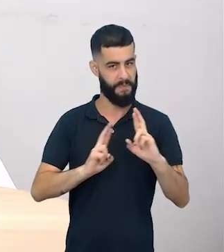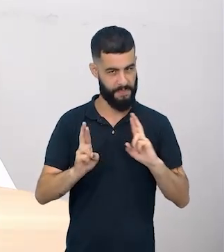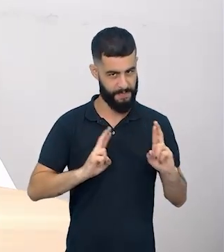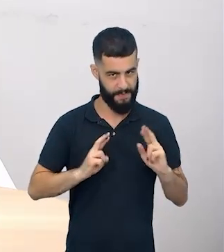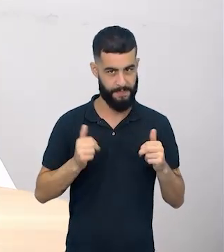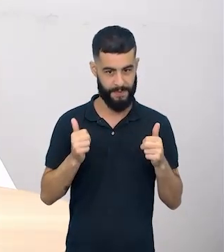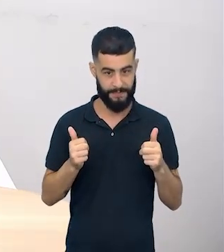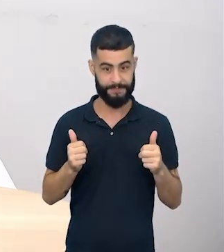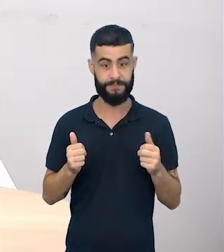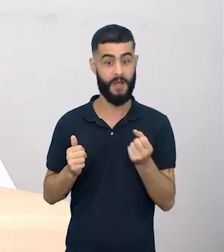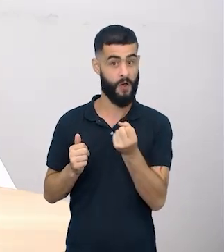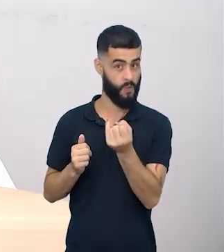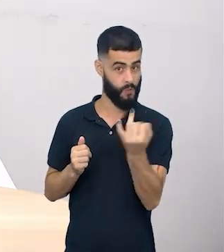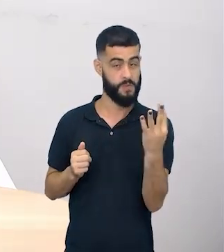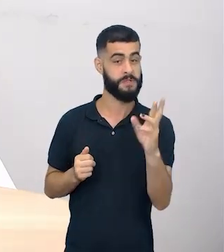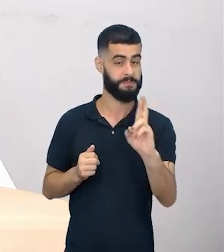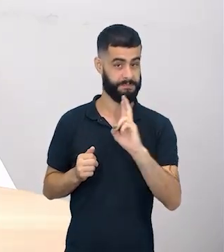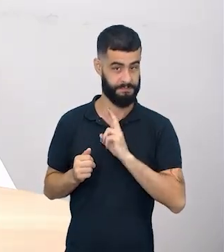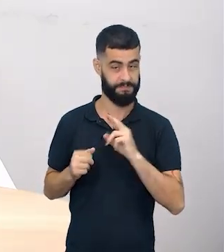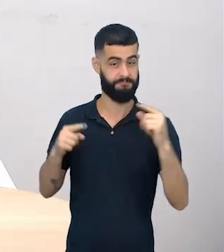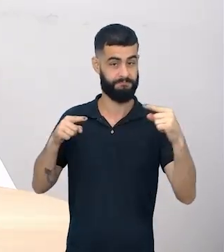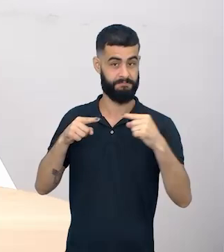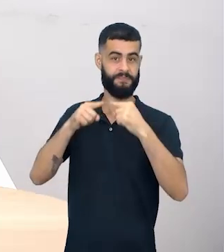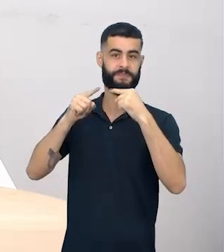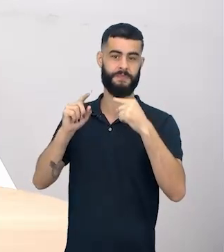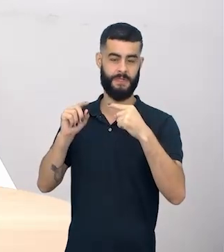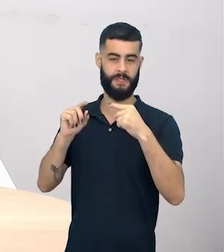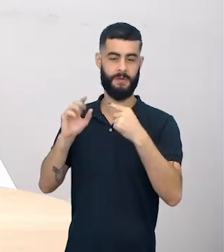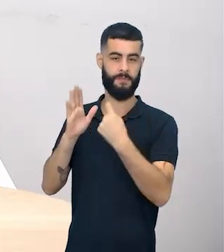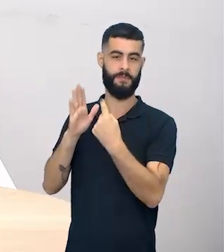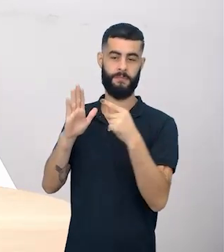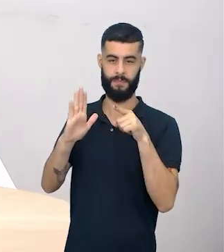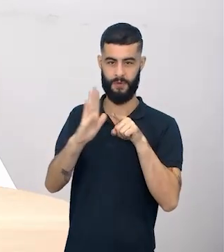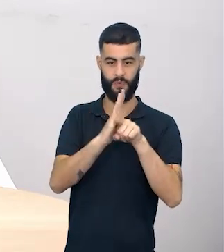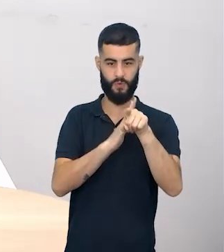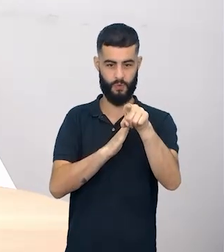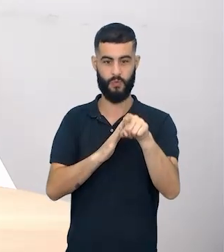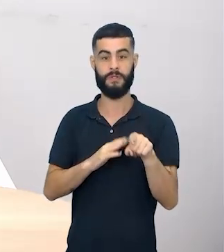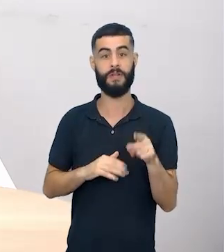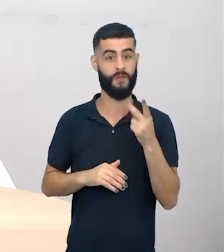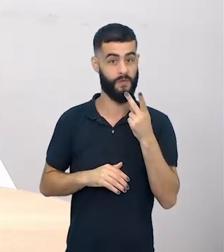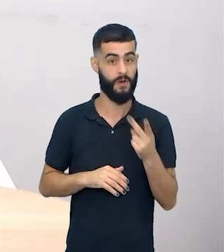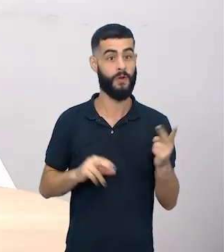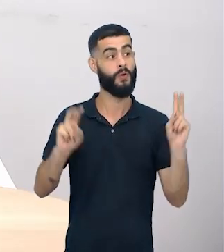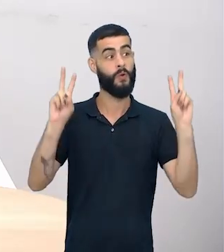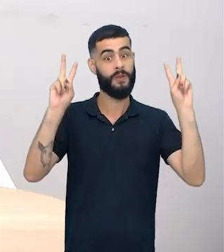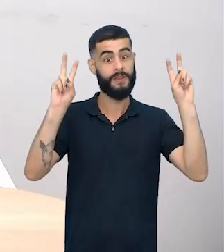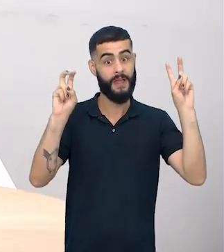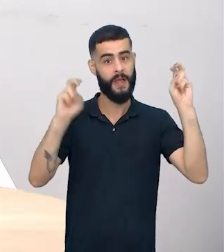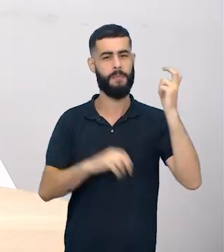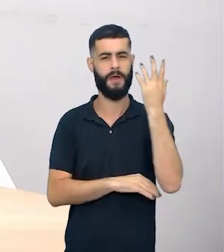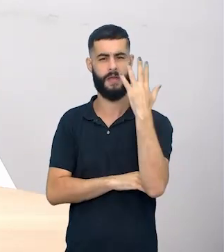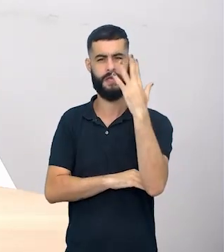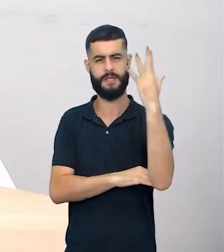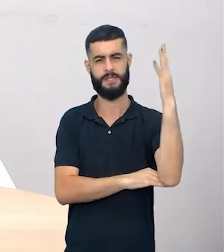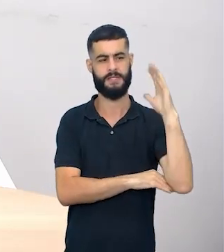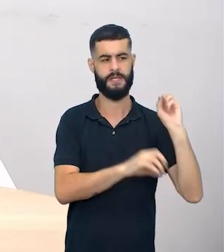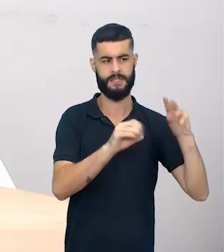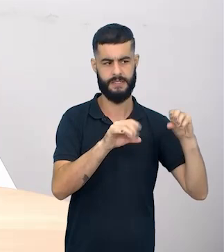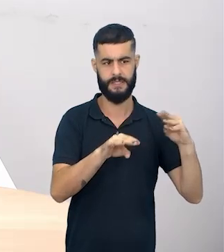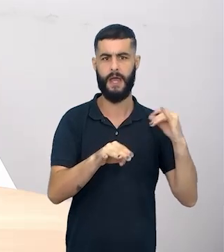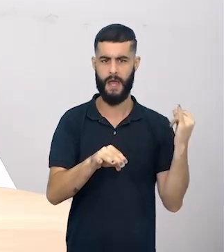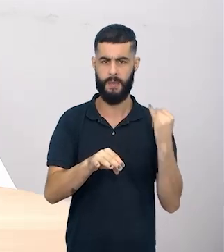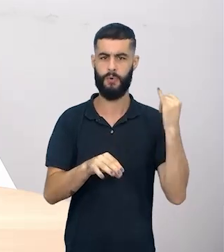a nossa pergunta aí sobre educação ambiental, por que abordá-lo como tema contemporâneo e transversal. Então, nós temos aqui o